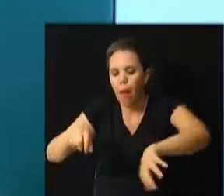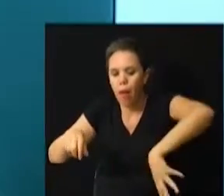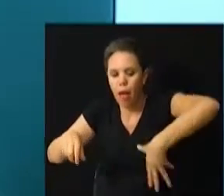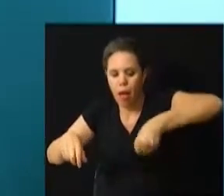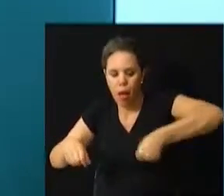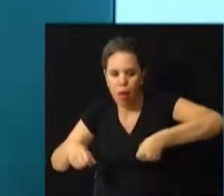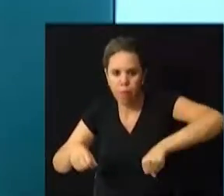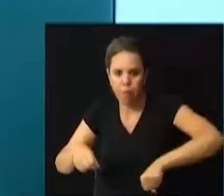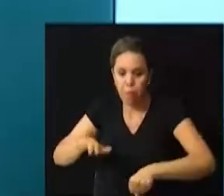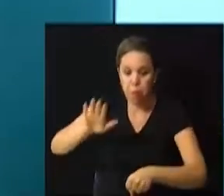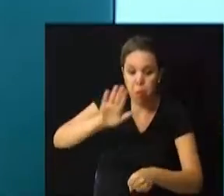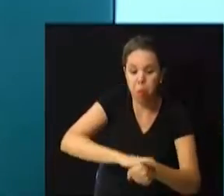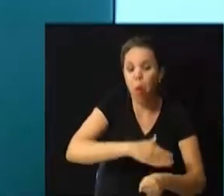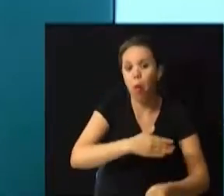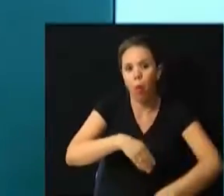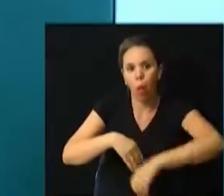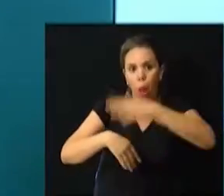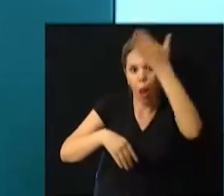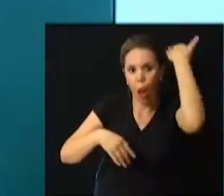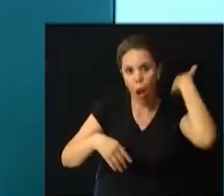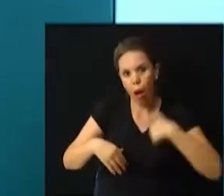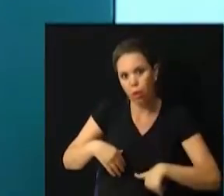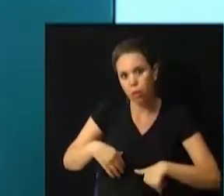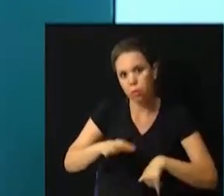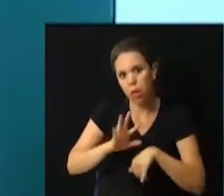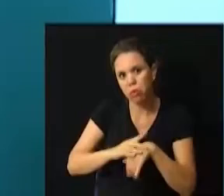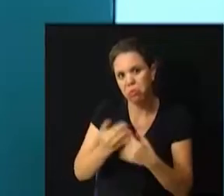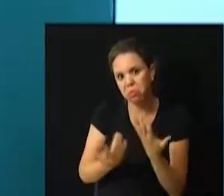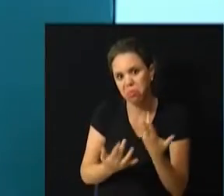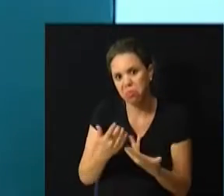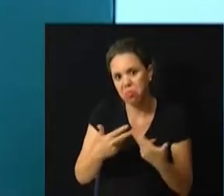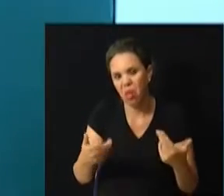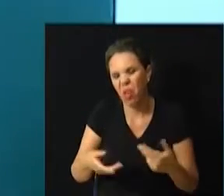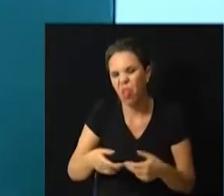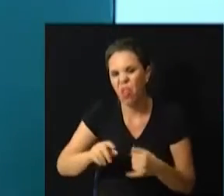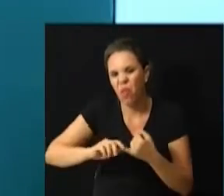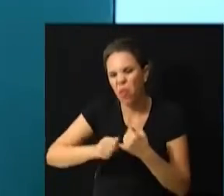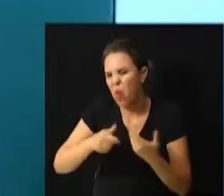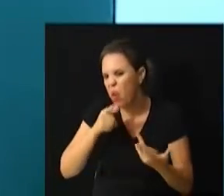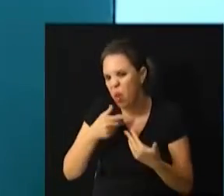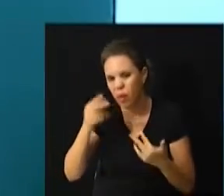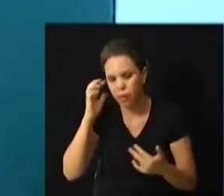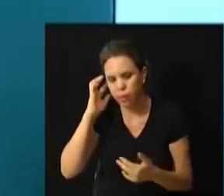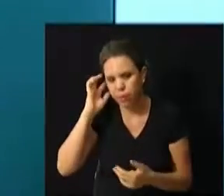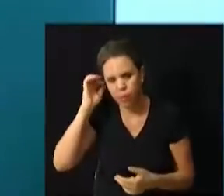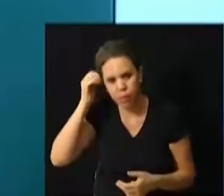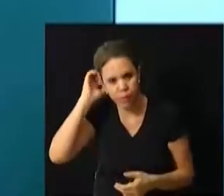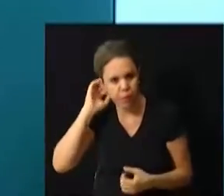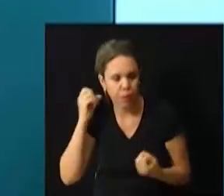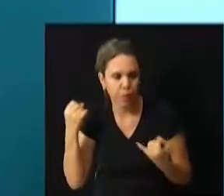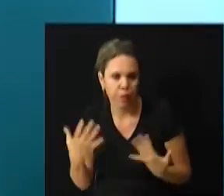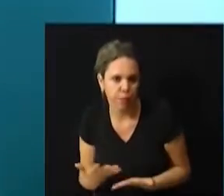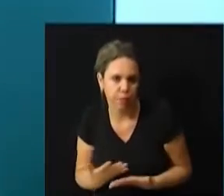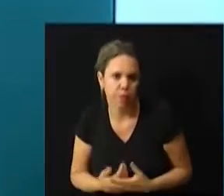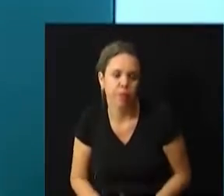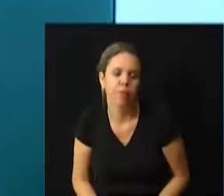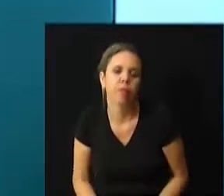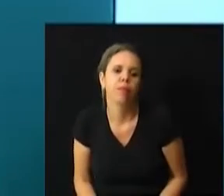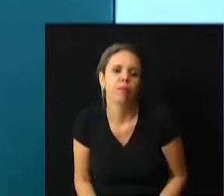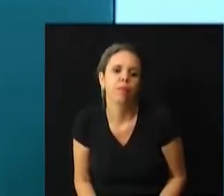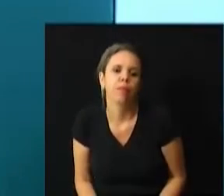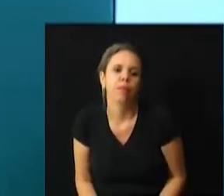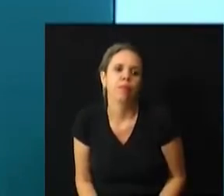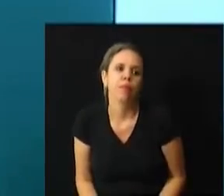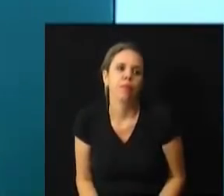bata nesse cabinho aí e vá para cima dela um feijão, uma água que está sendo esquentada, alguma